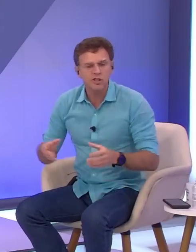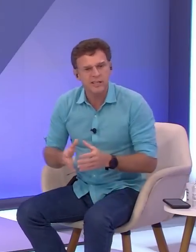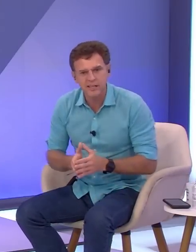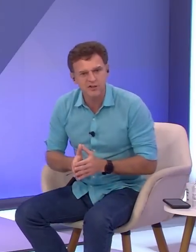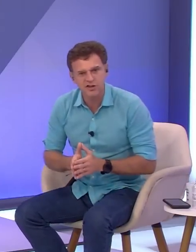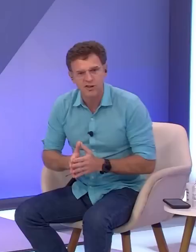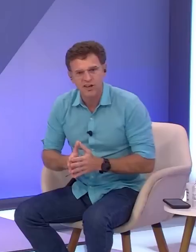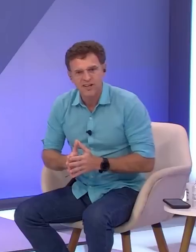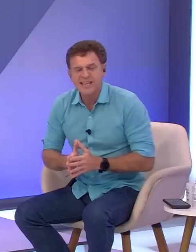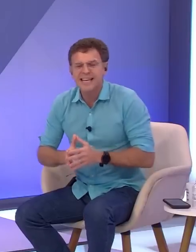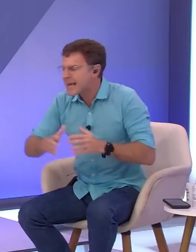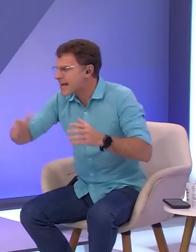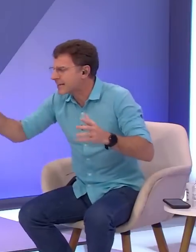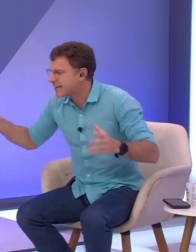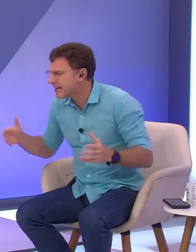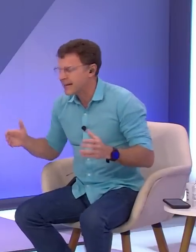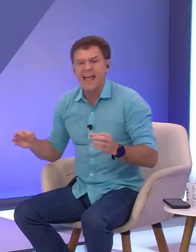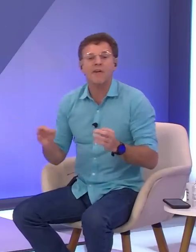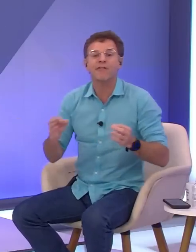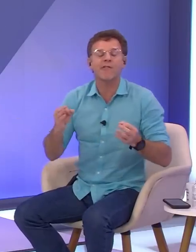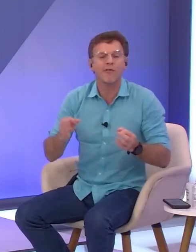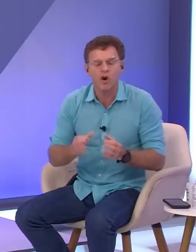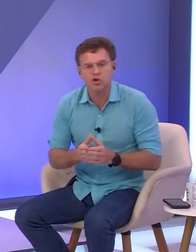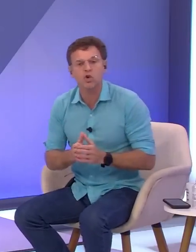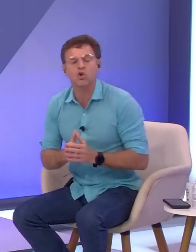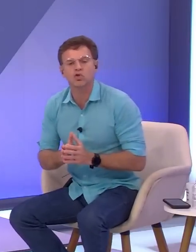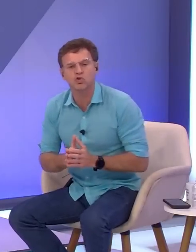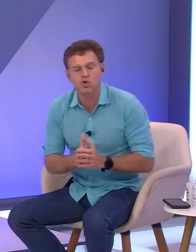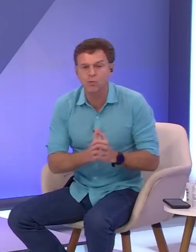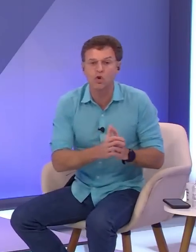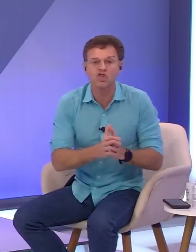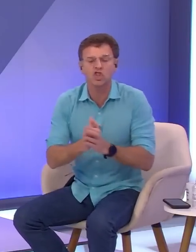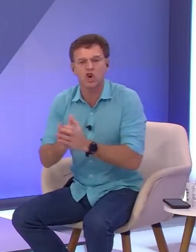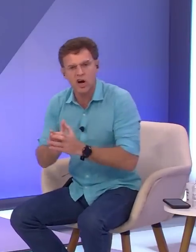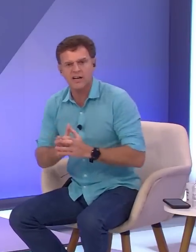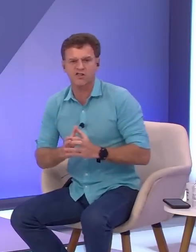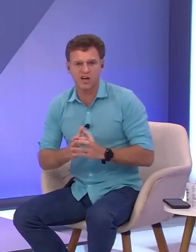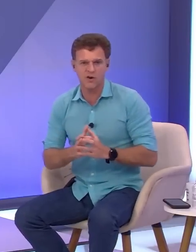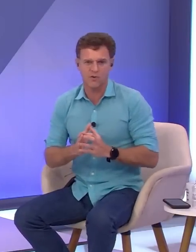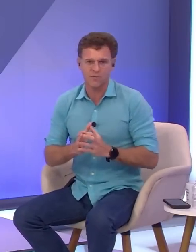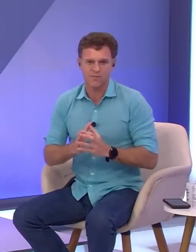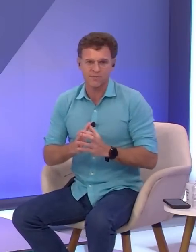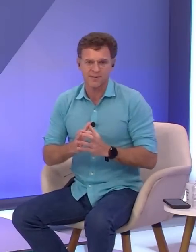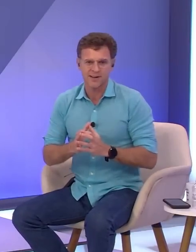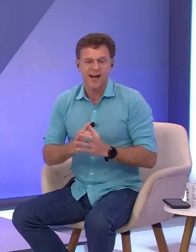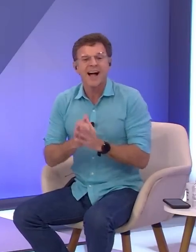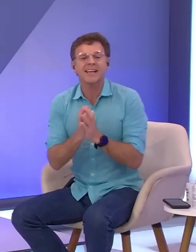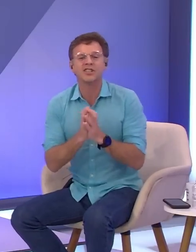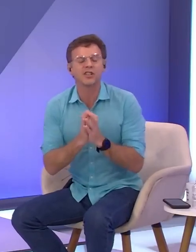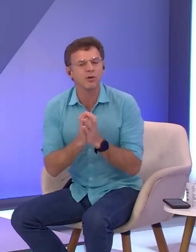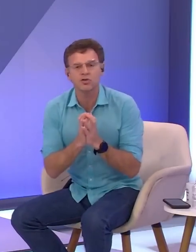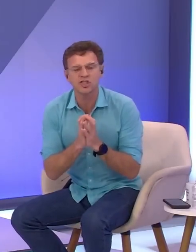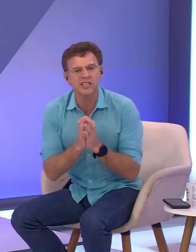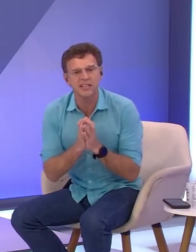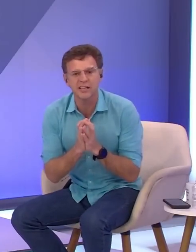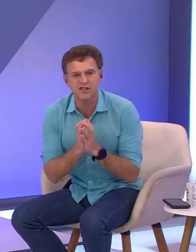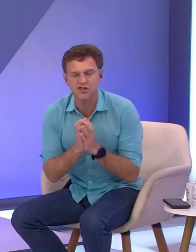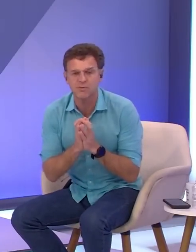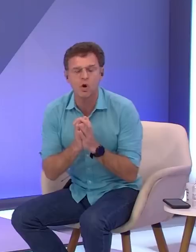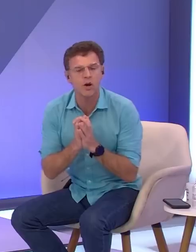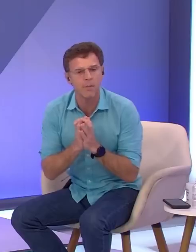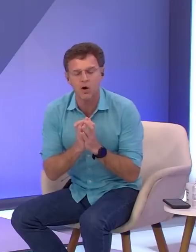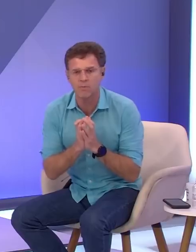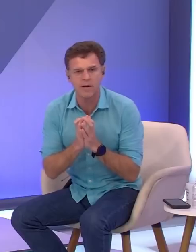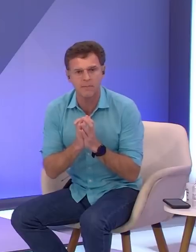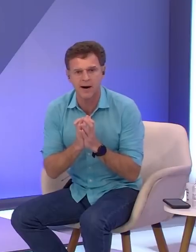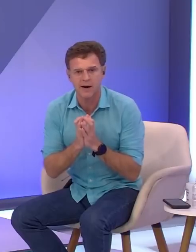Então é o seguinte, ninguém aqui é a favor do consumo de drogas, não. A questão é o seguinte,